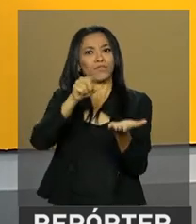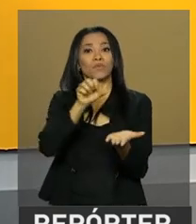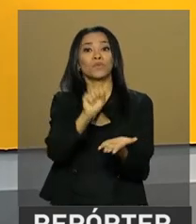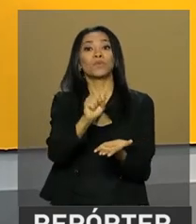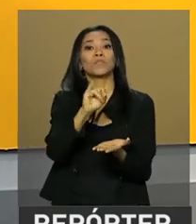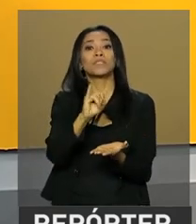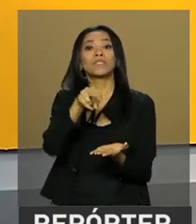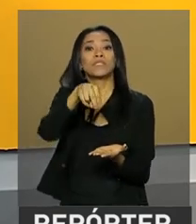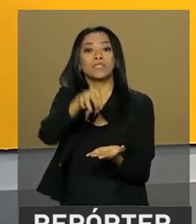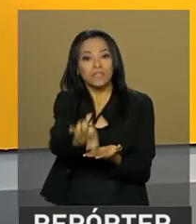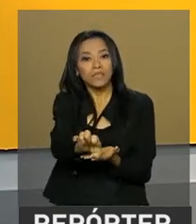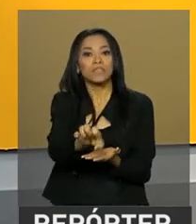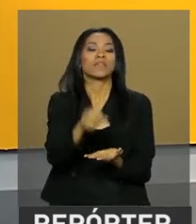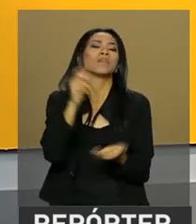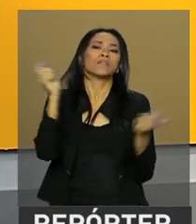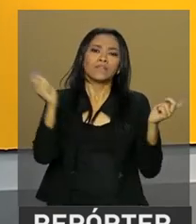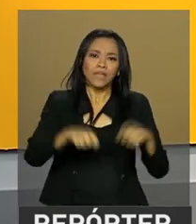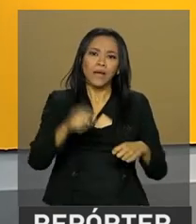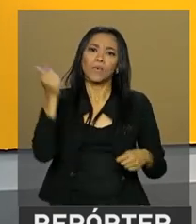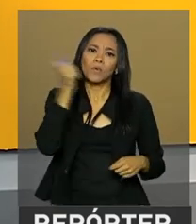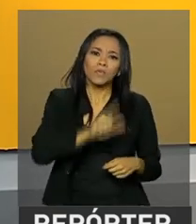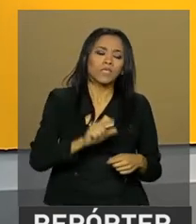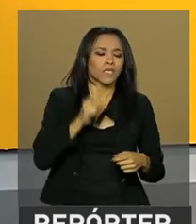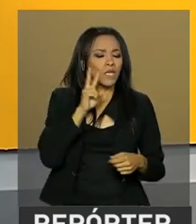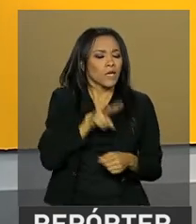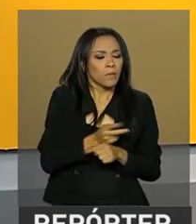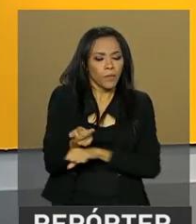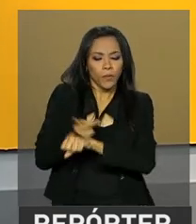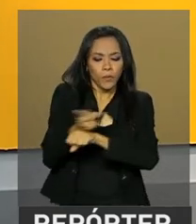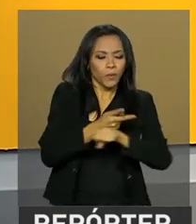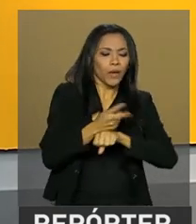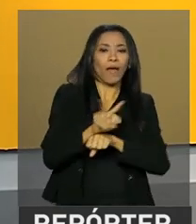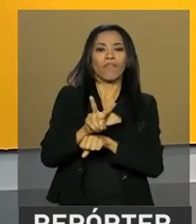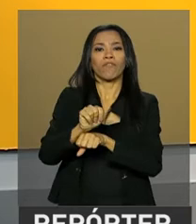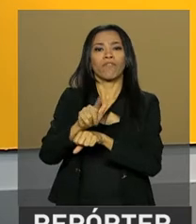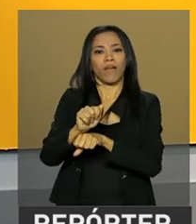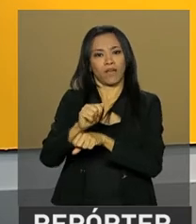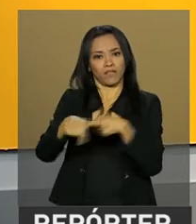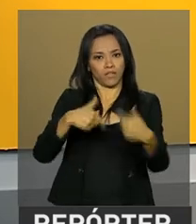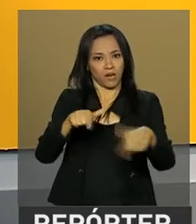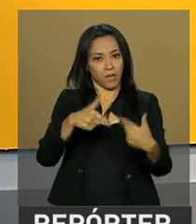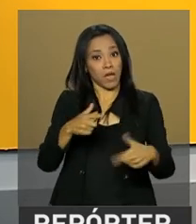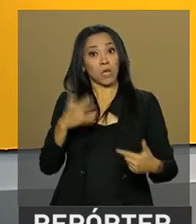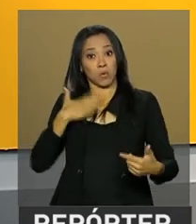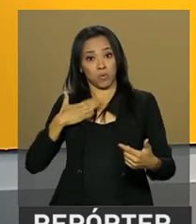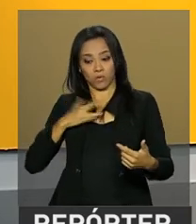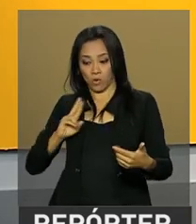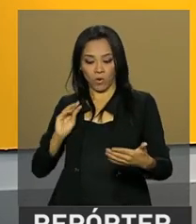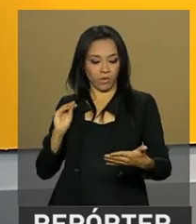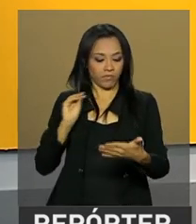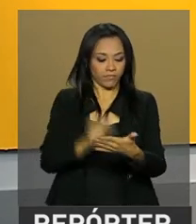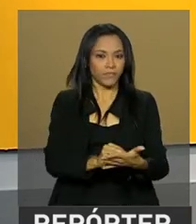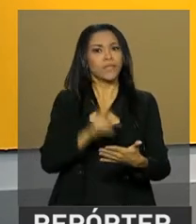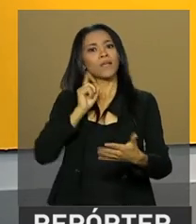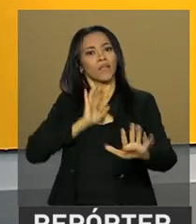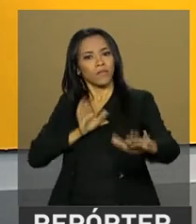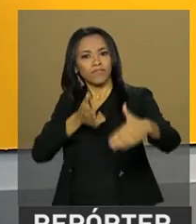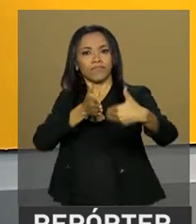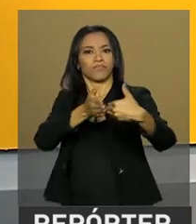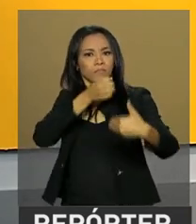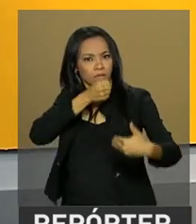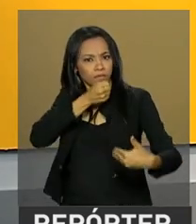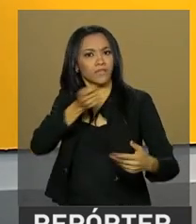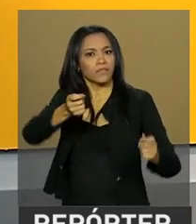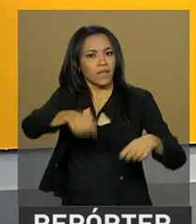ministério do trabalho é possível consultar vagas de trabalho se candidatar a uma delas e até agendar uma entrevista tudo